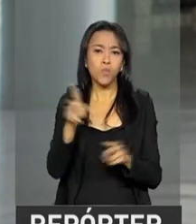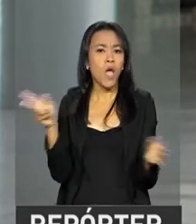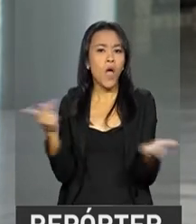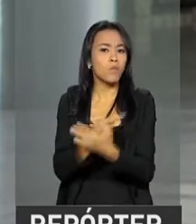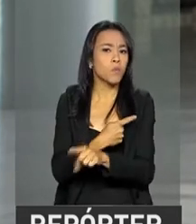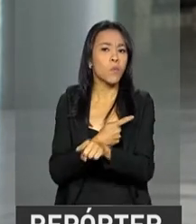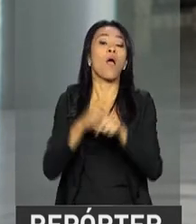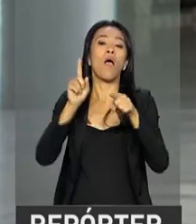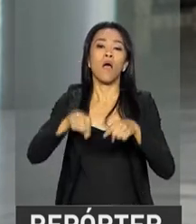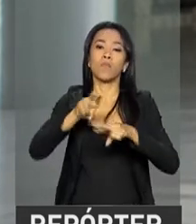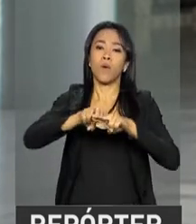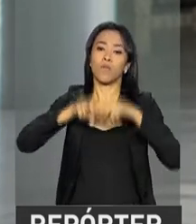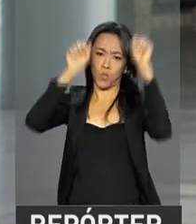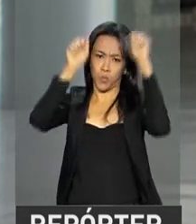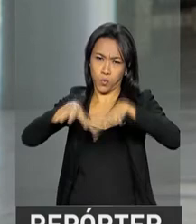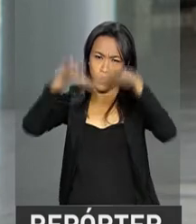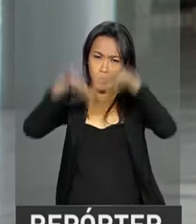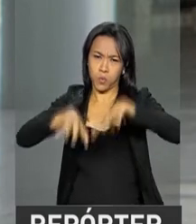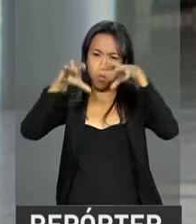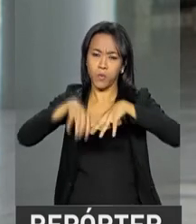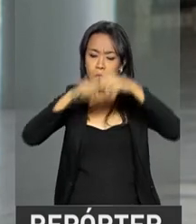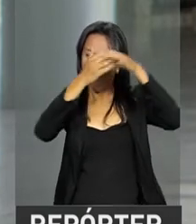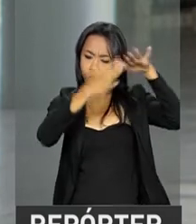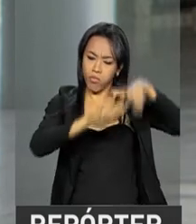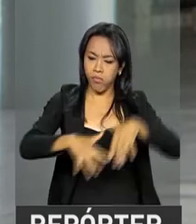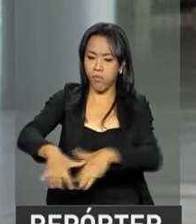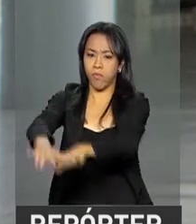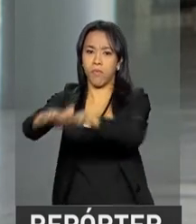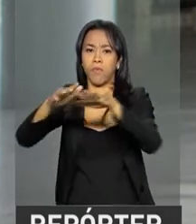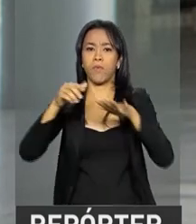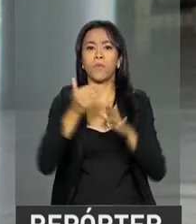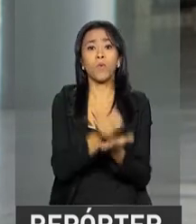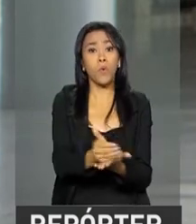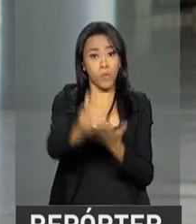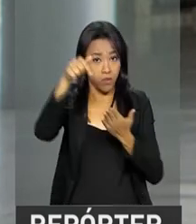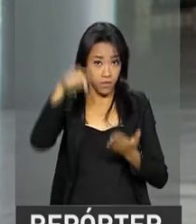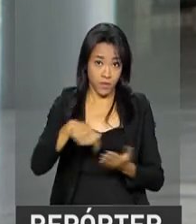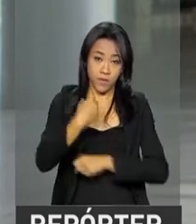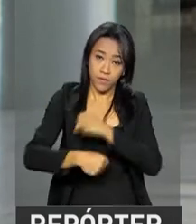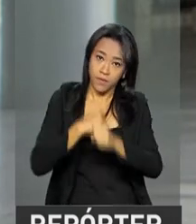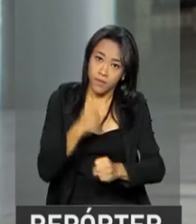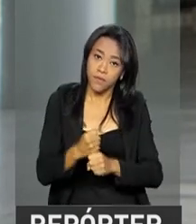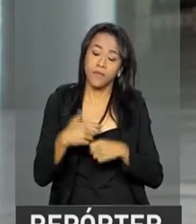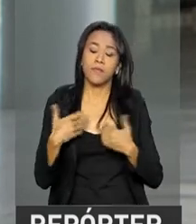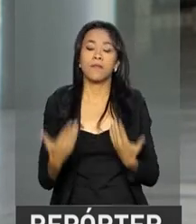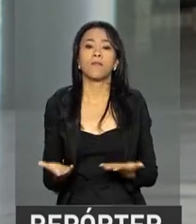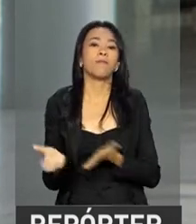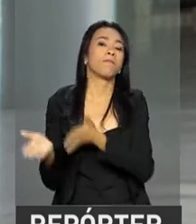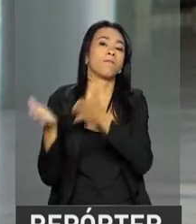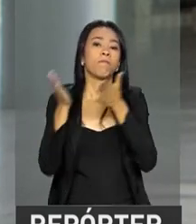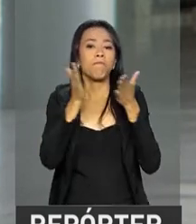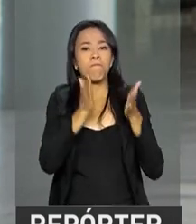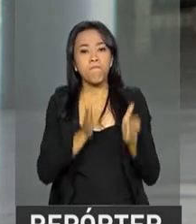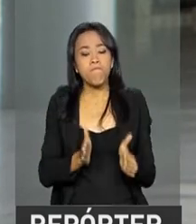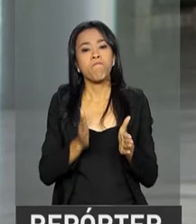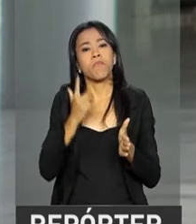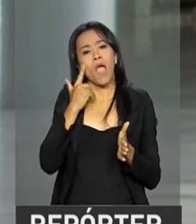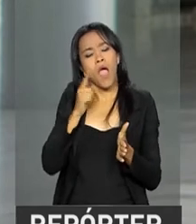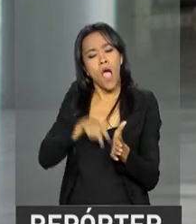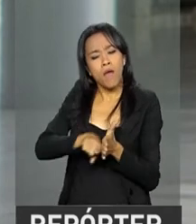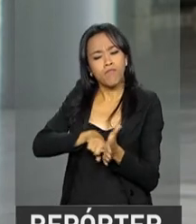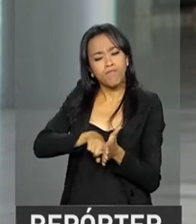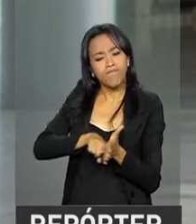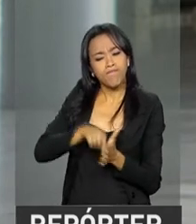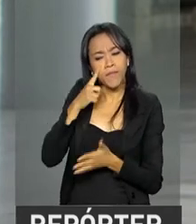chuvas e enxurradas no início deste ano o a liberação das são feitas depois de análises e aprovações